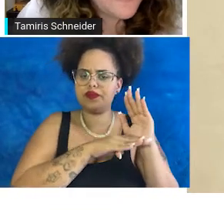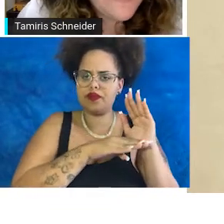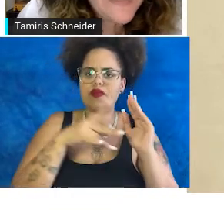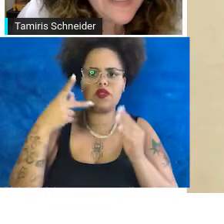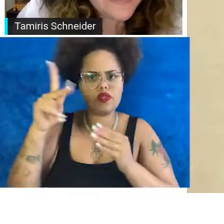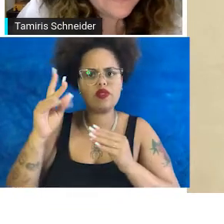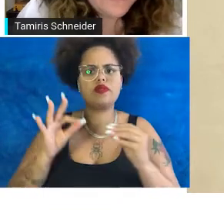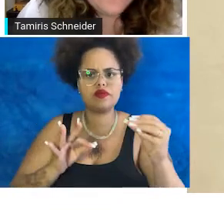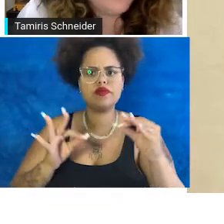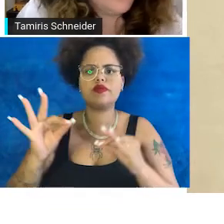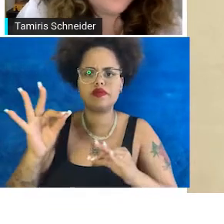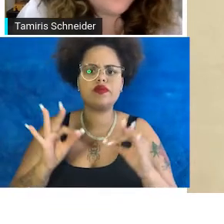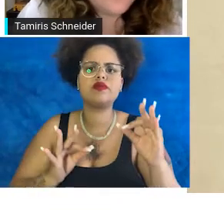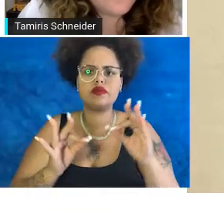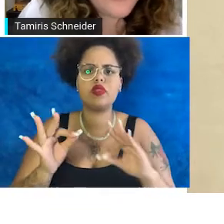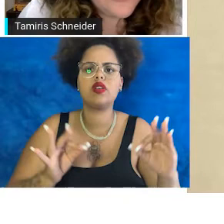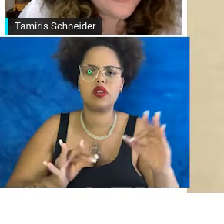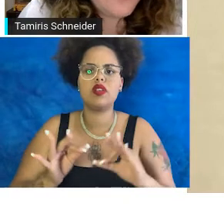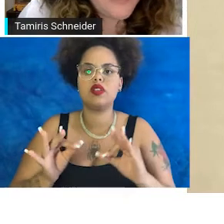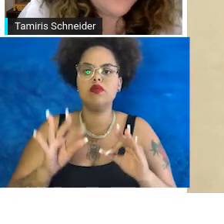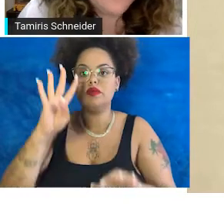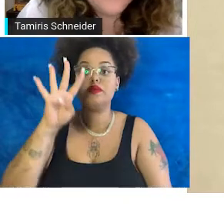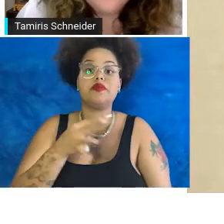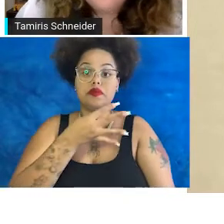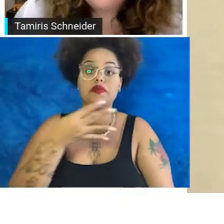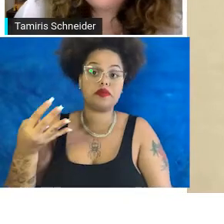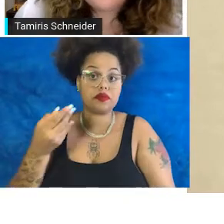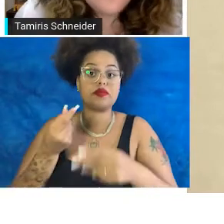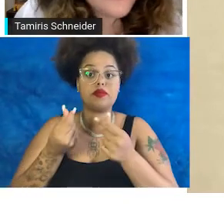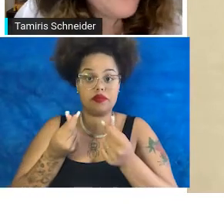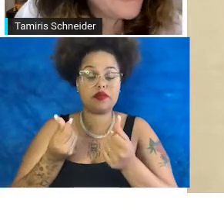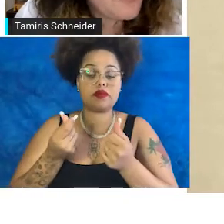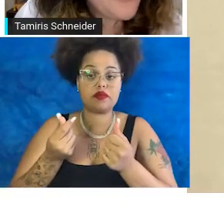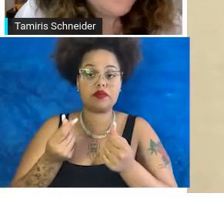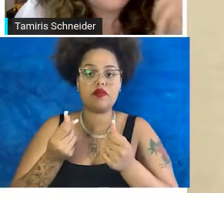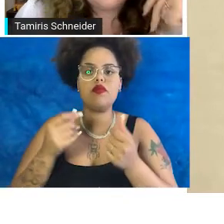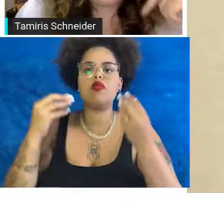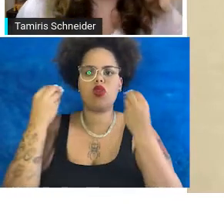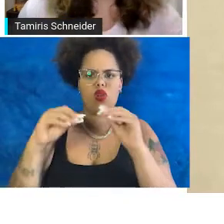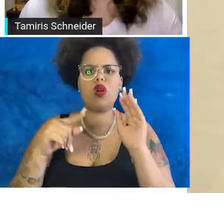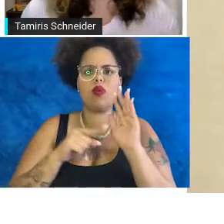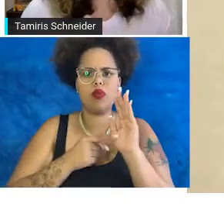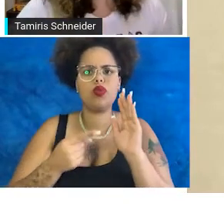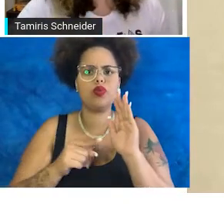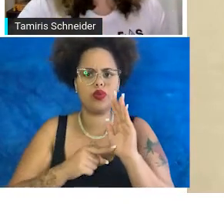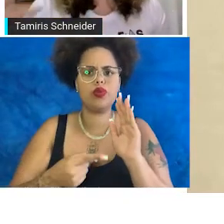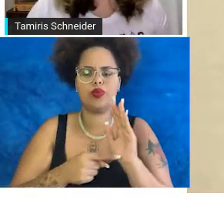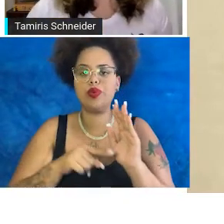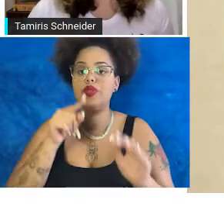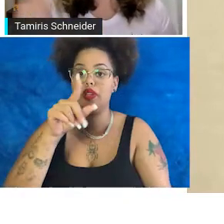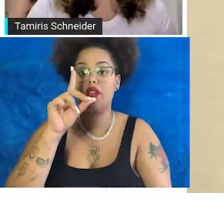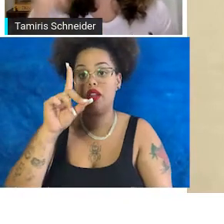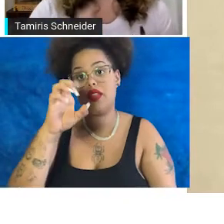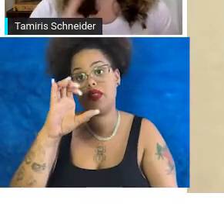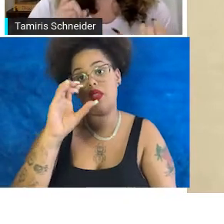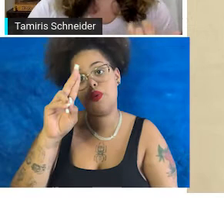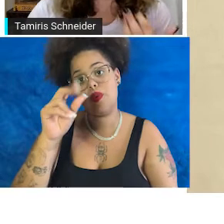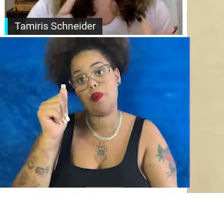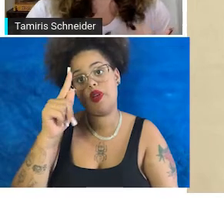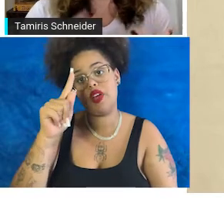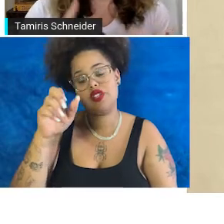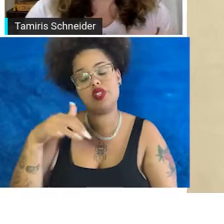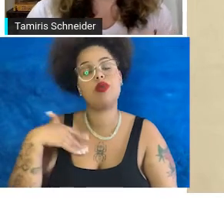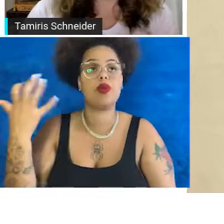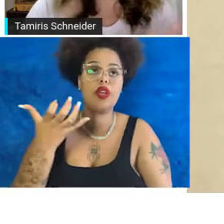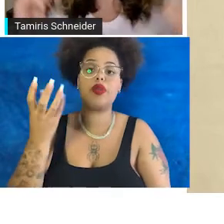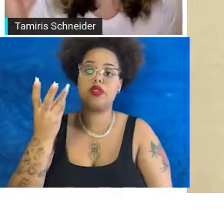suas planilhas, né? Ou suas planilhas de orçamento. Coloca ponto a ponto. Lá na decupagem eu falei que queria